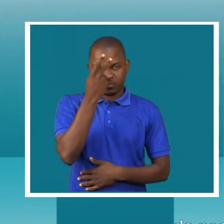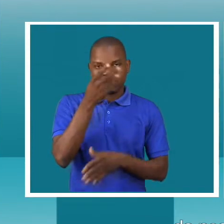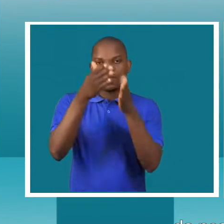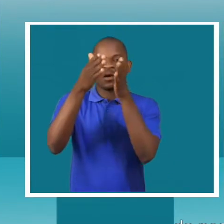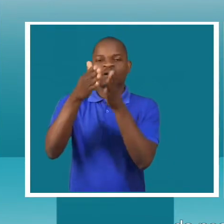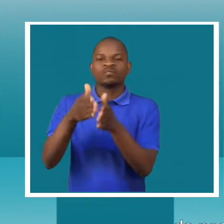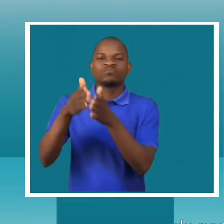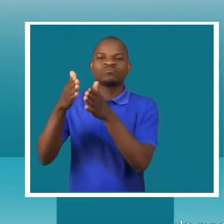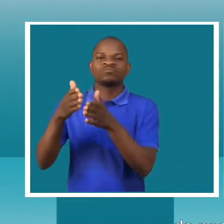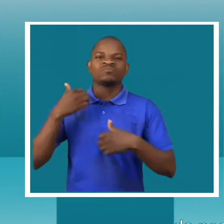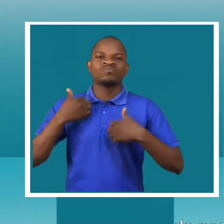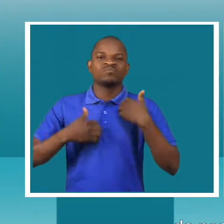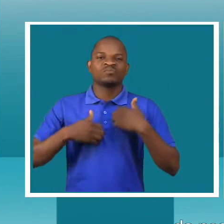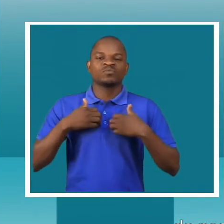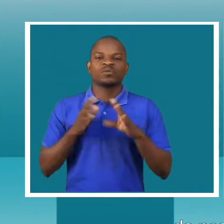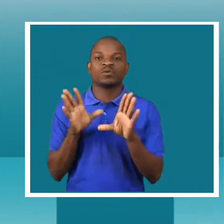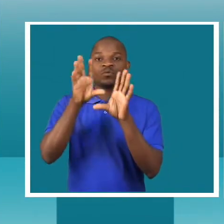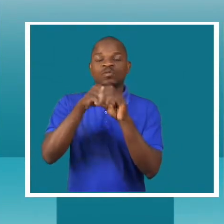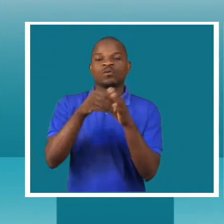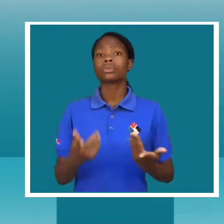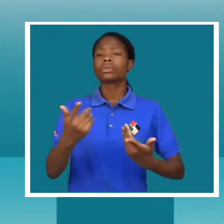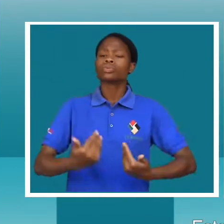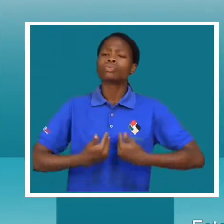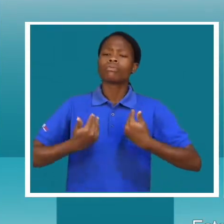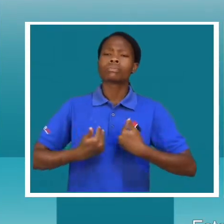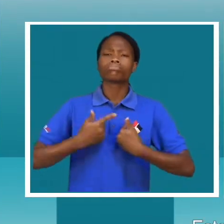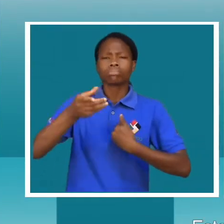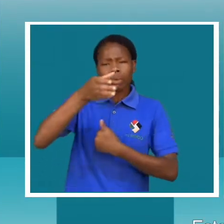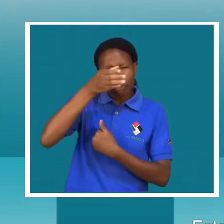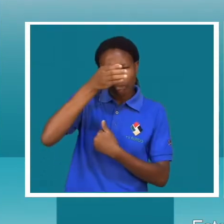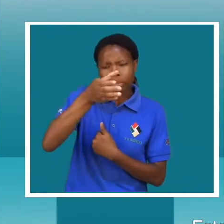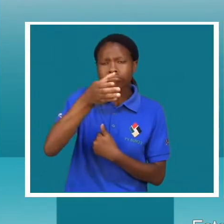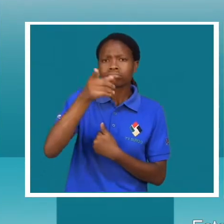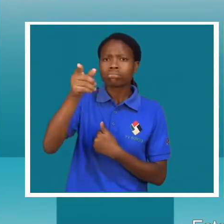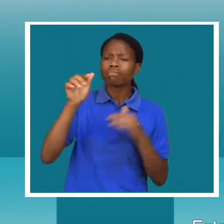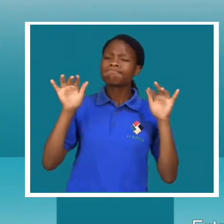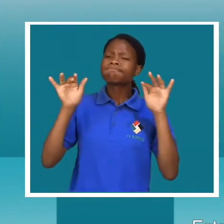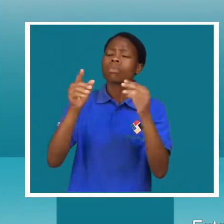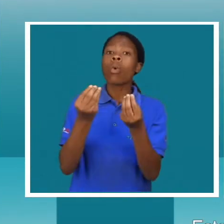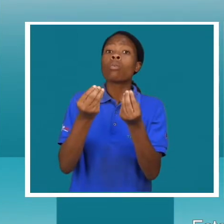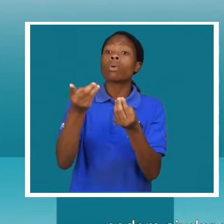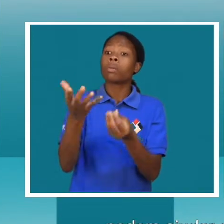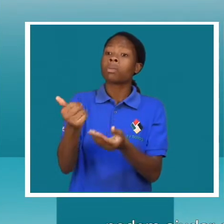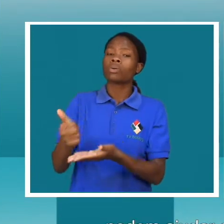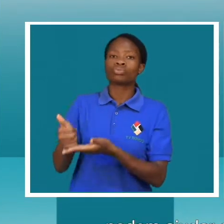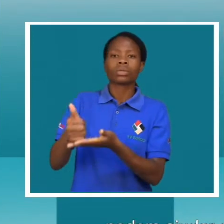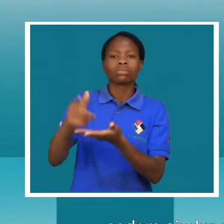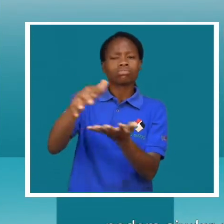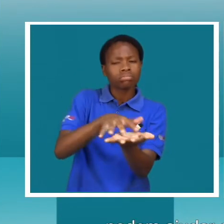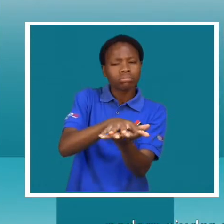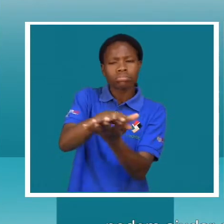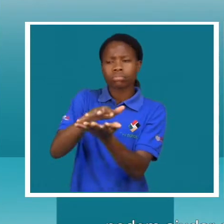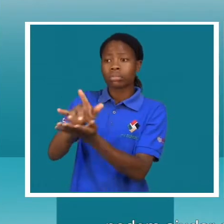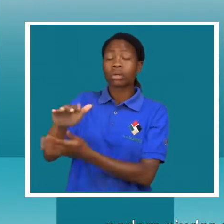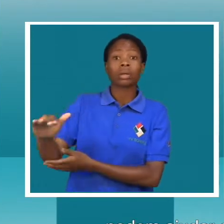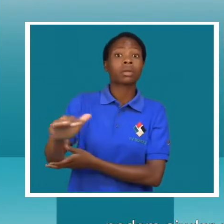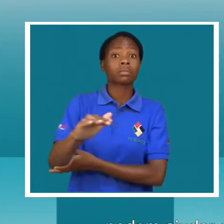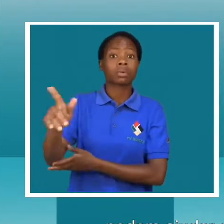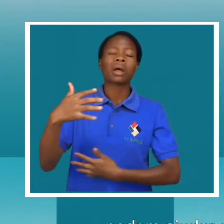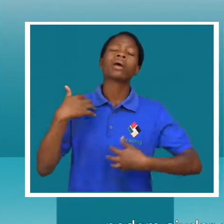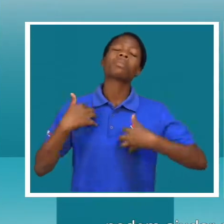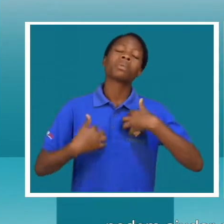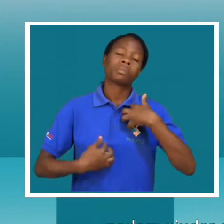inclusão das pessoas com deficiência. Estes jovens acreditam que eventos como este podem ajudar a consciencializar a